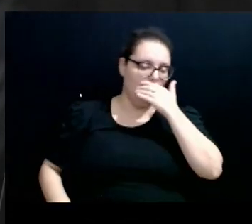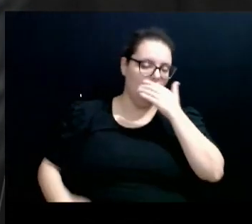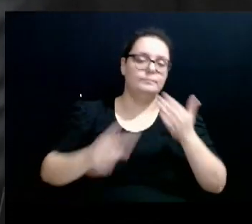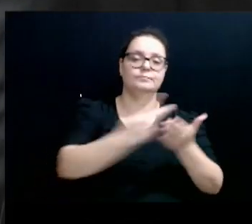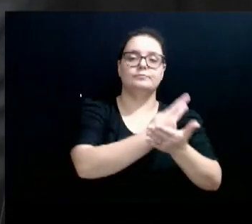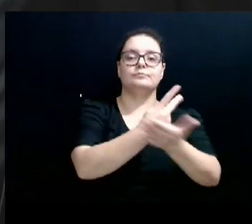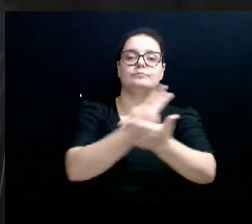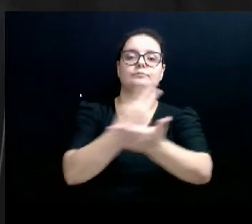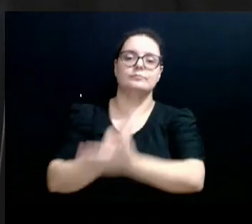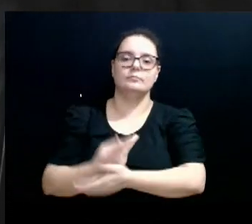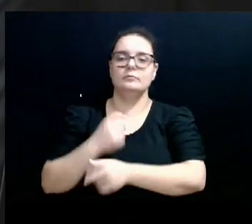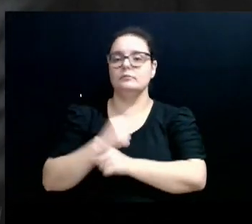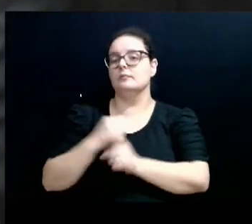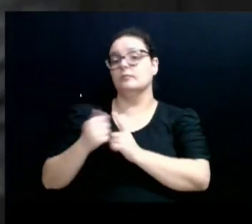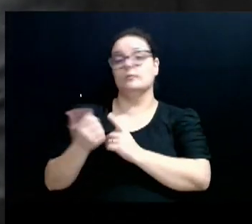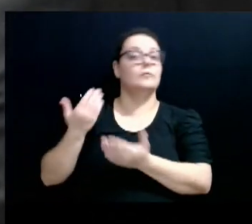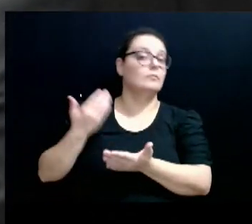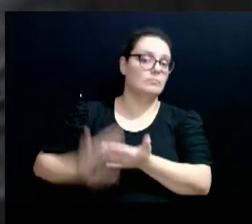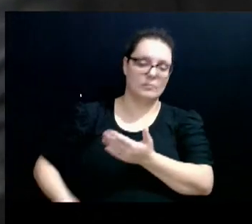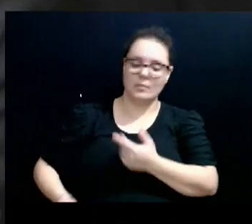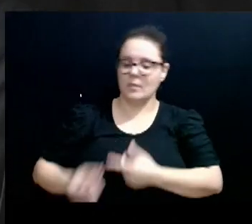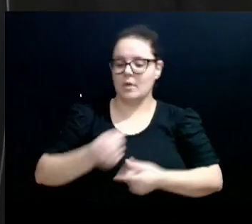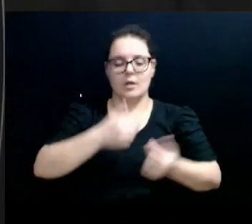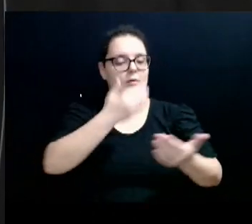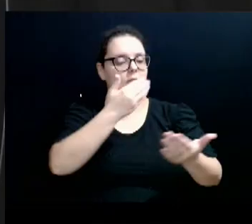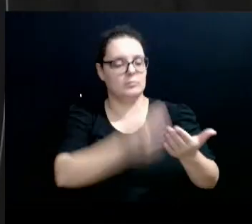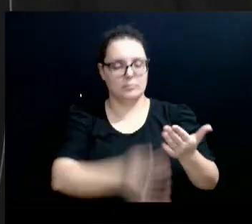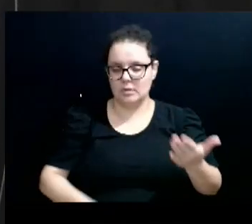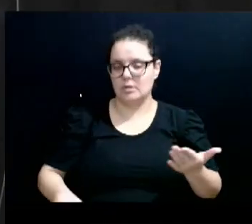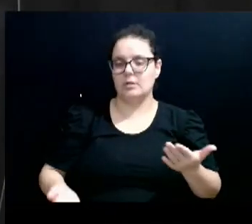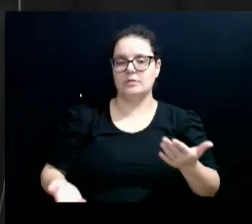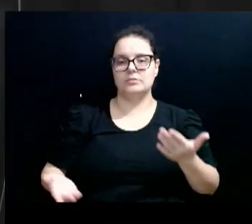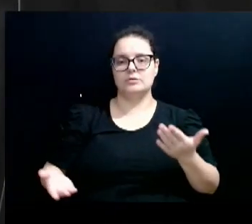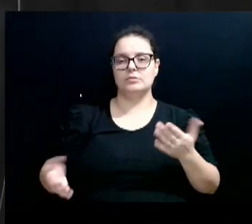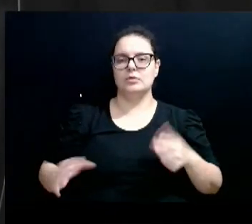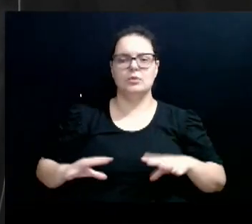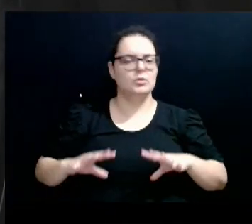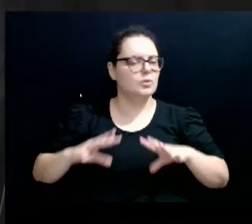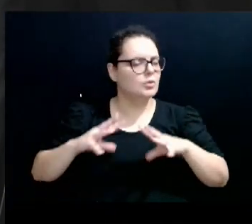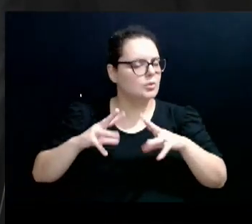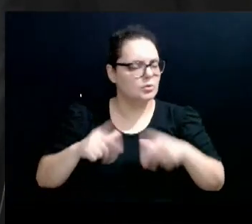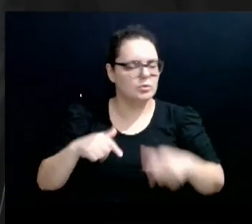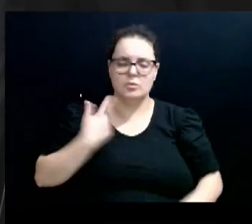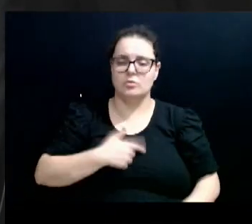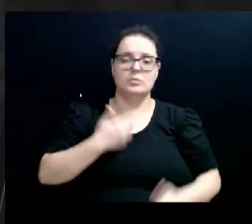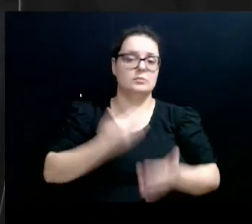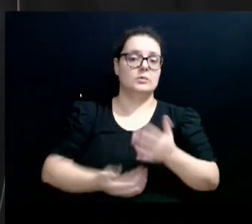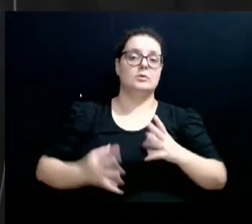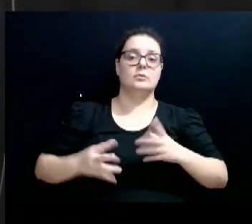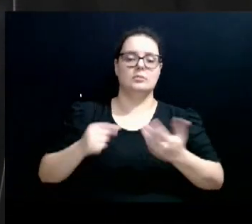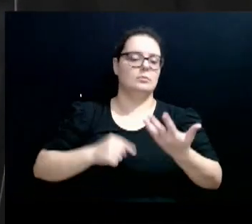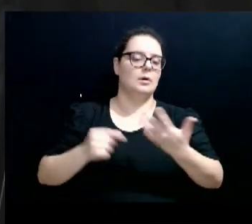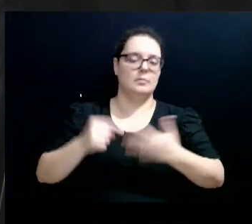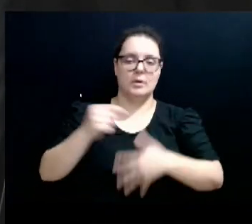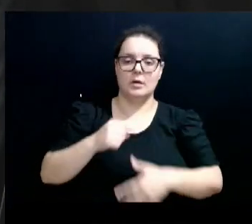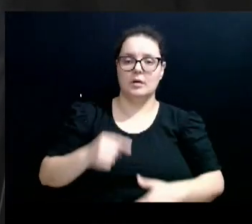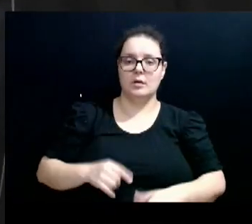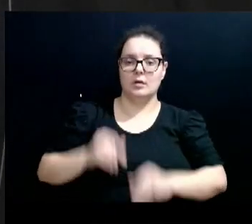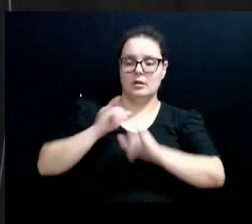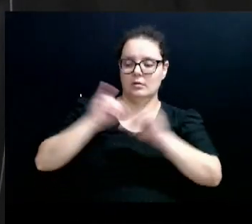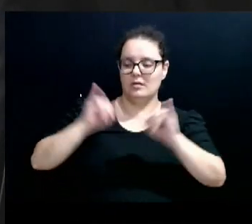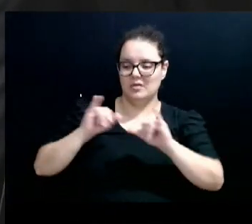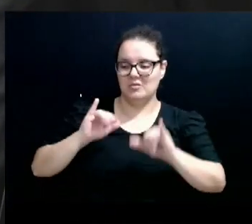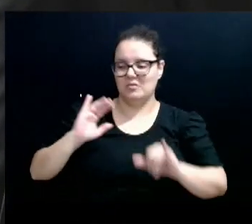sociedade perde, a economia perde. Nós perdemos em todos os aspectos. Fake news é tudo de mal, tudo